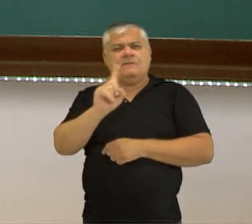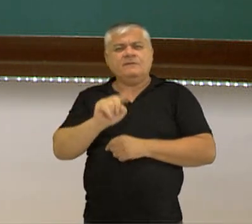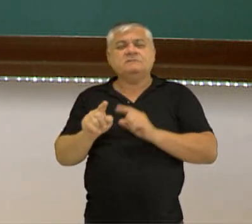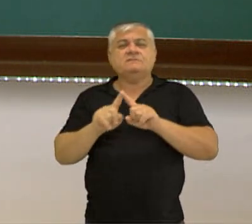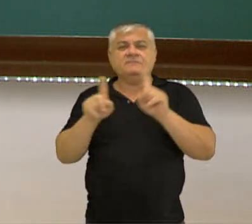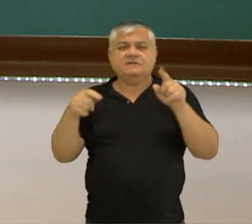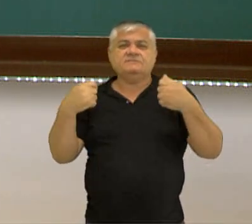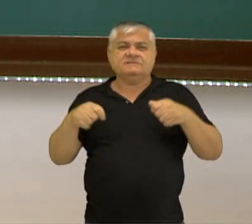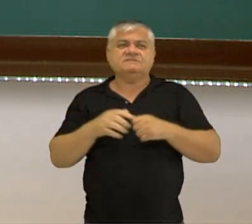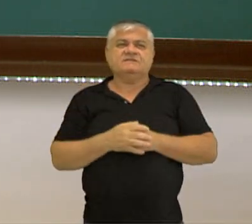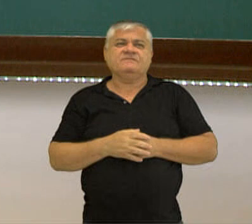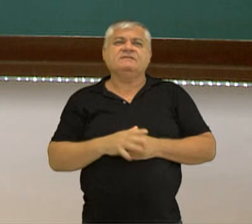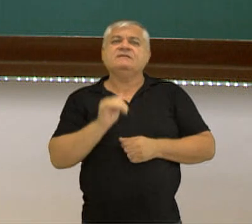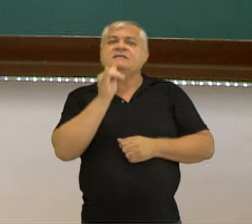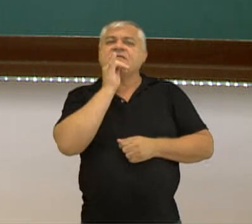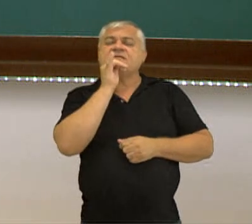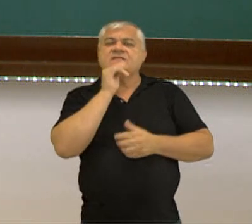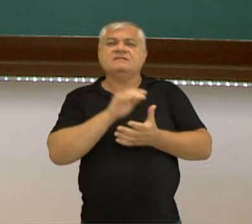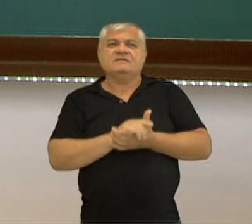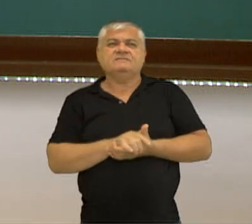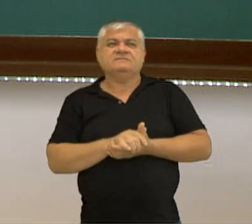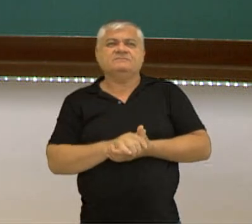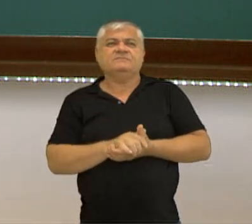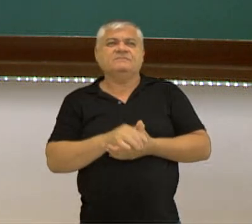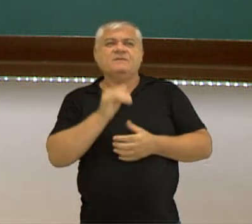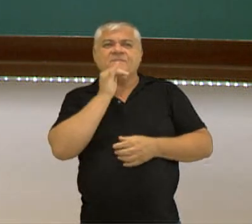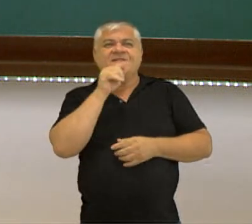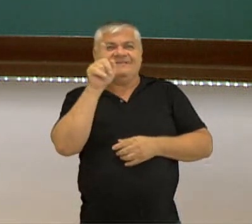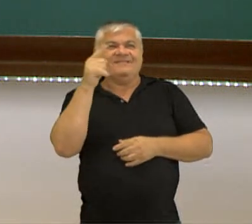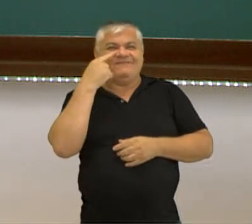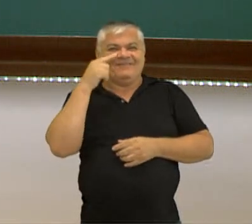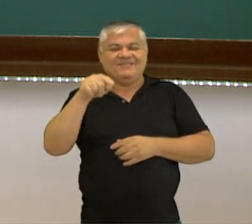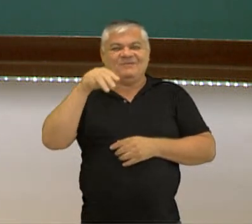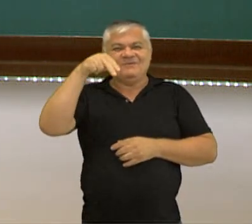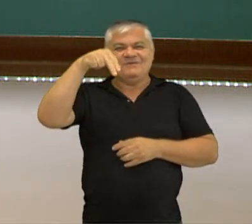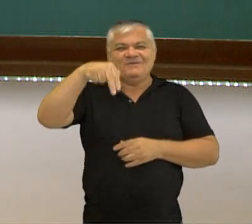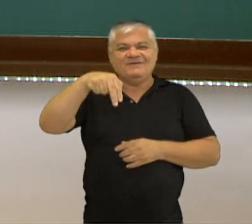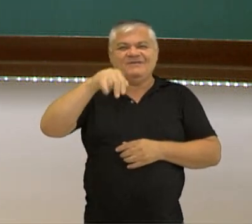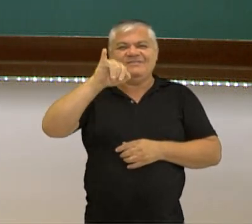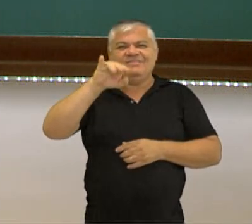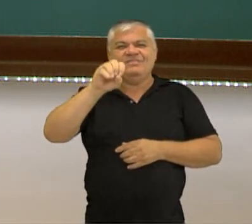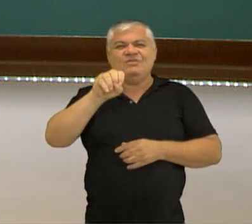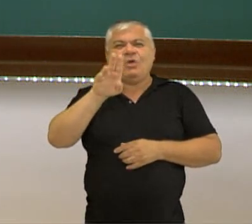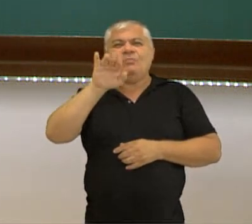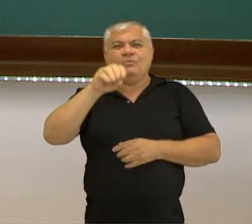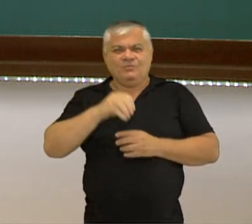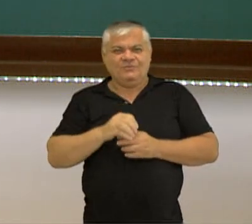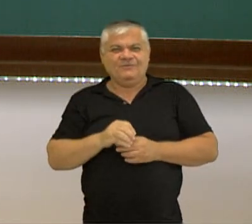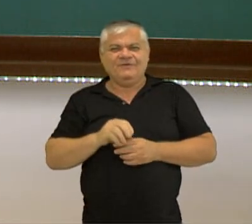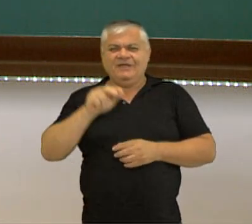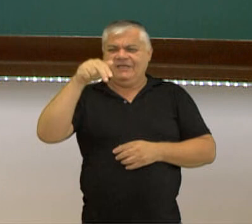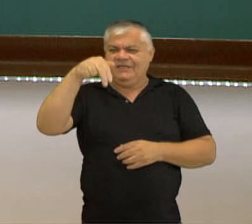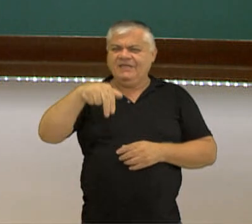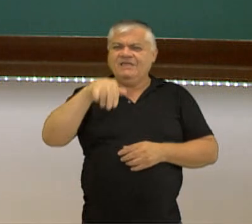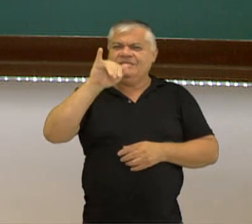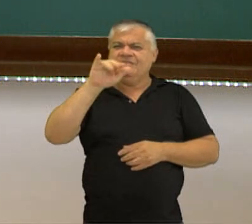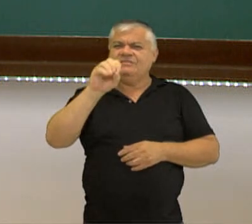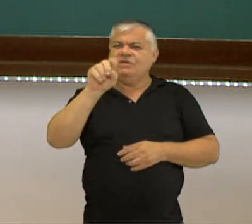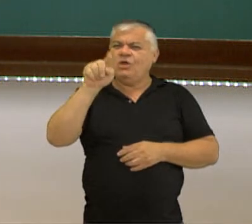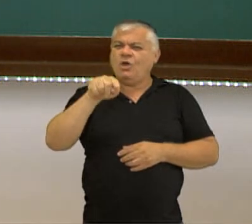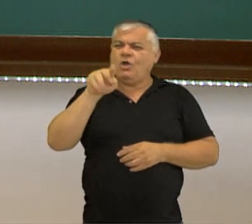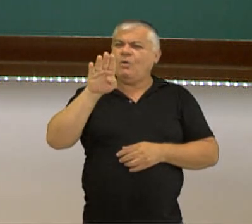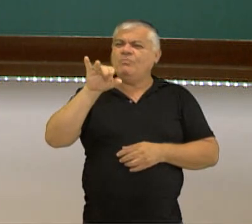fazê-lo. Um exemplo é o nióbio. Olha aqui, por exemplo, o que eu trouxe a respeito do nióbio. Até pouco